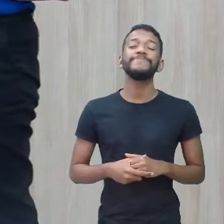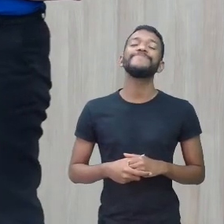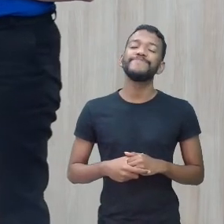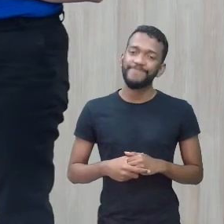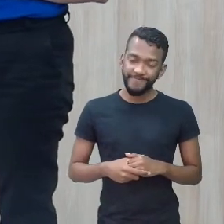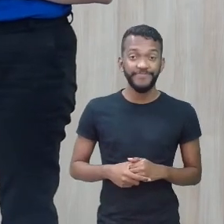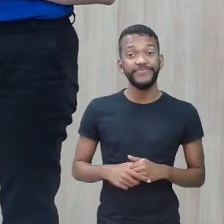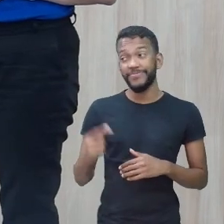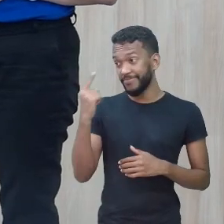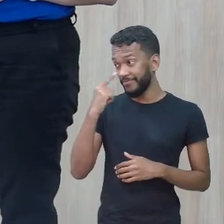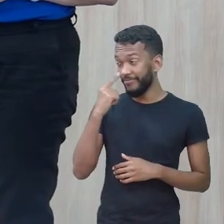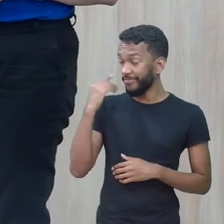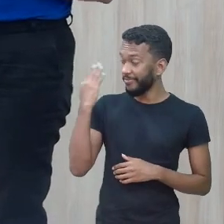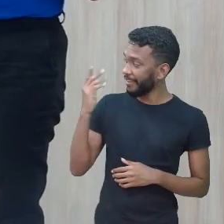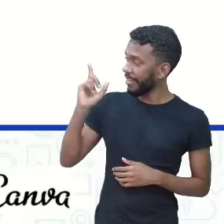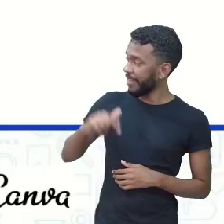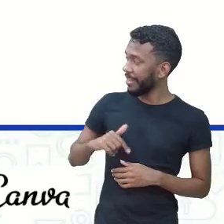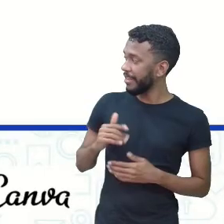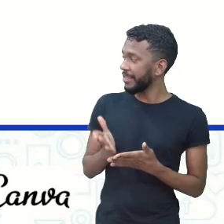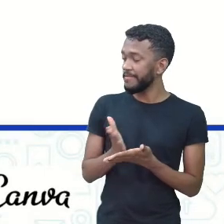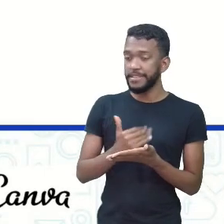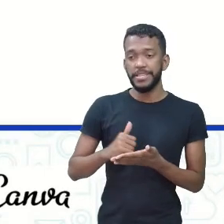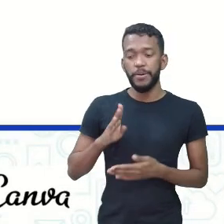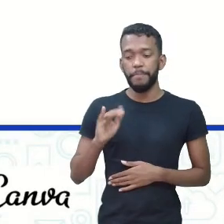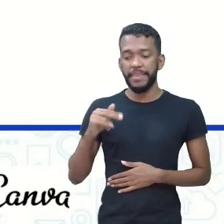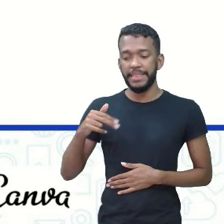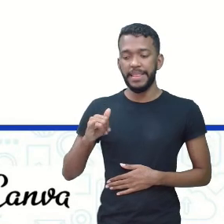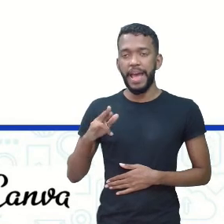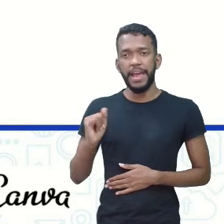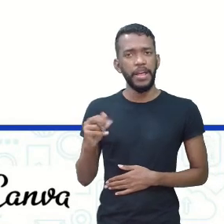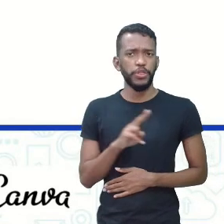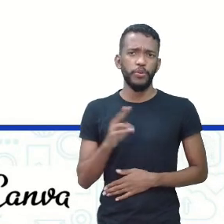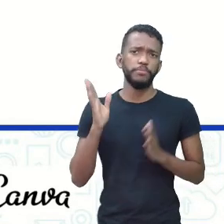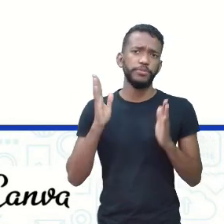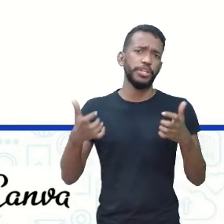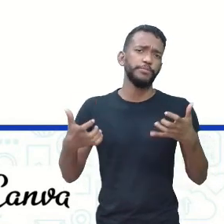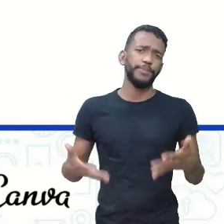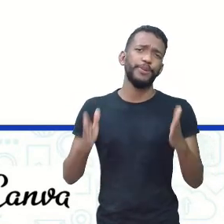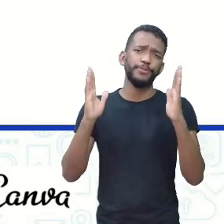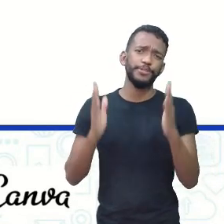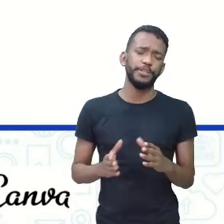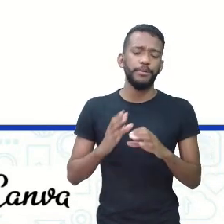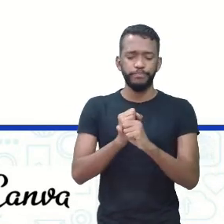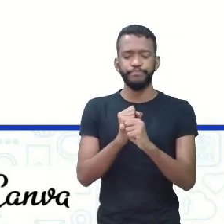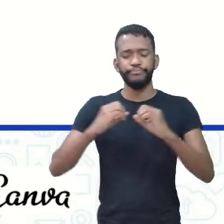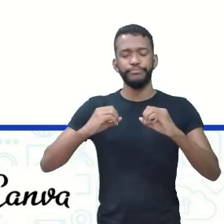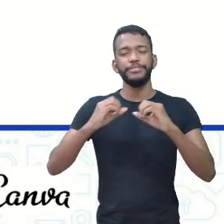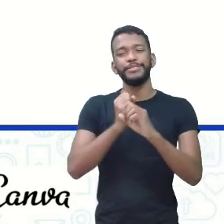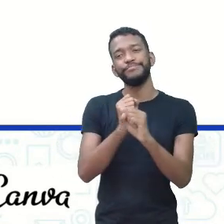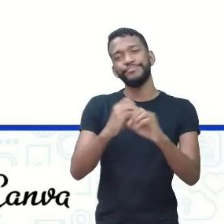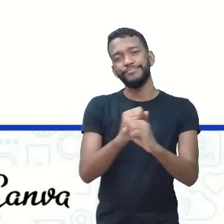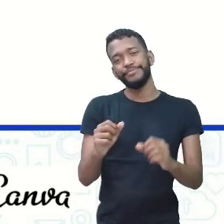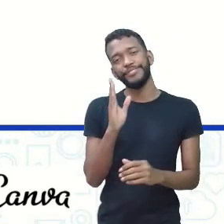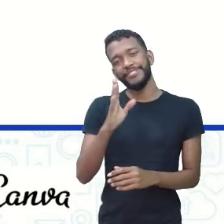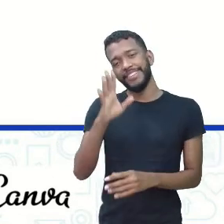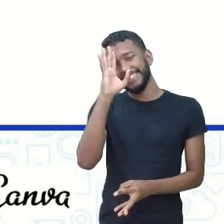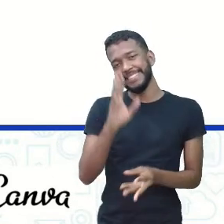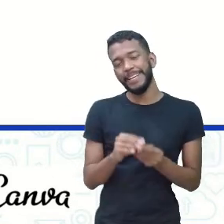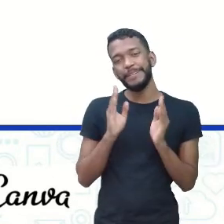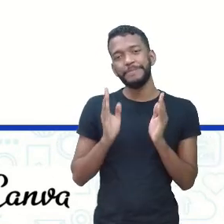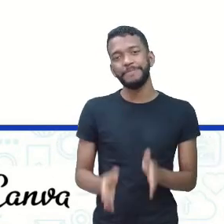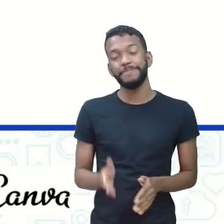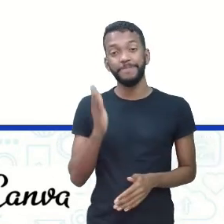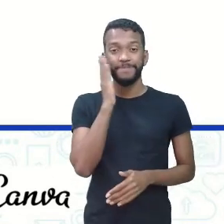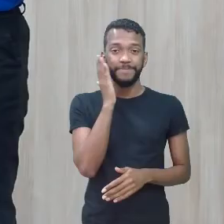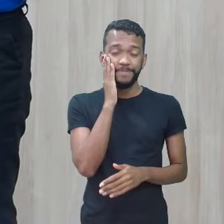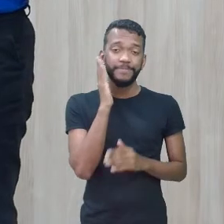Então, a divisão binária, pelo nome, já está dizendo, né? Elas se dividem. E essa divisão, elas